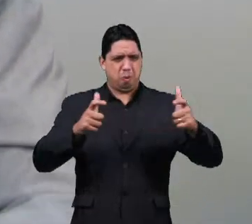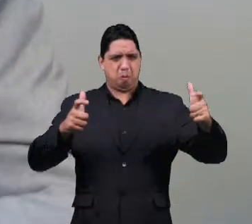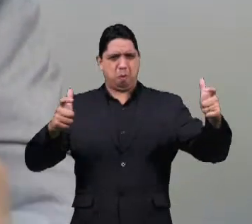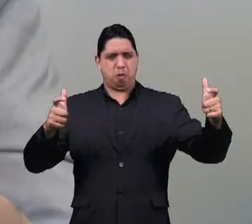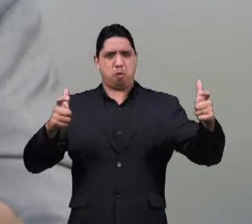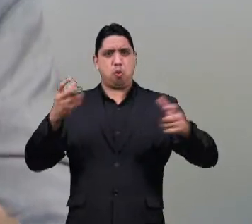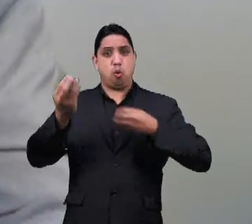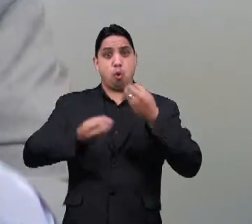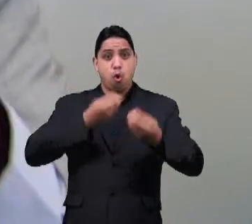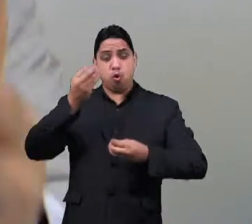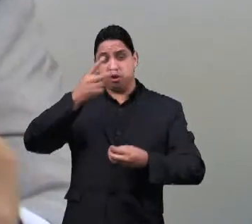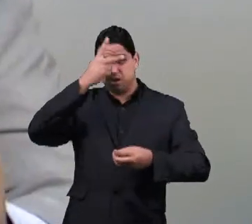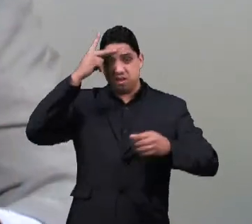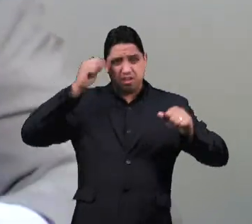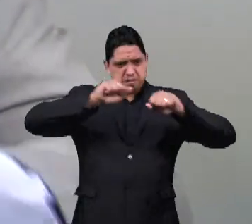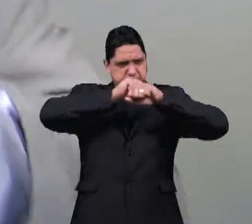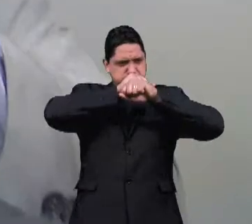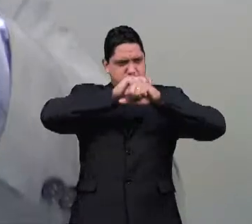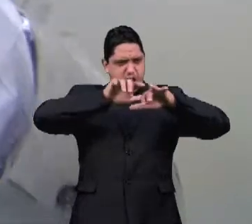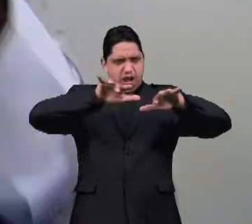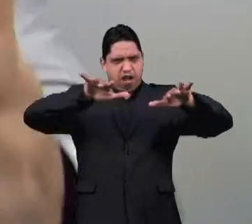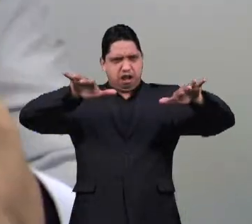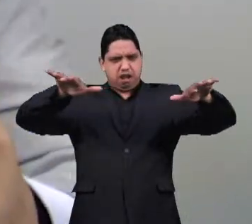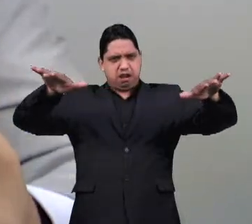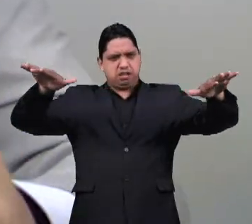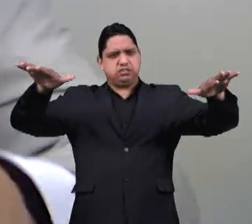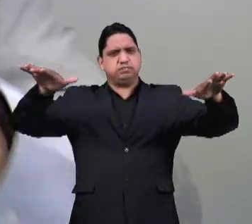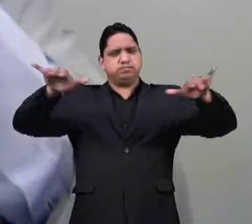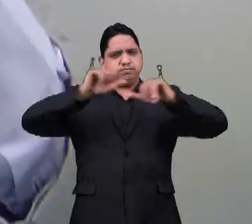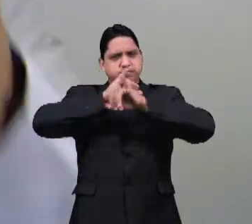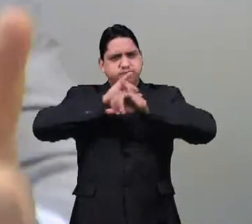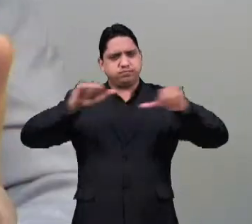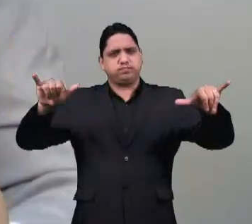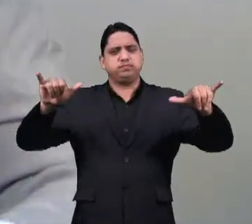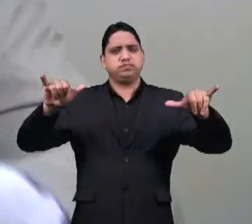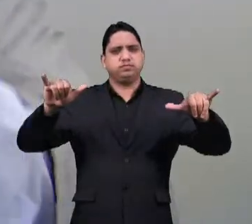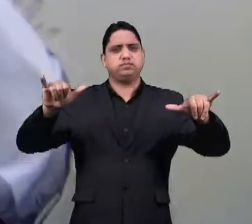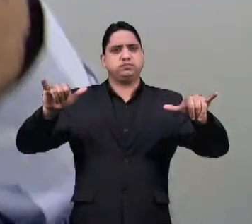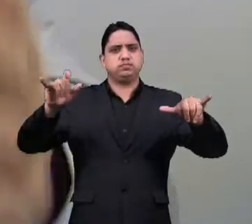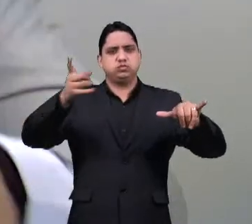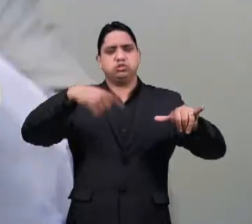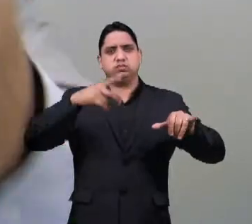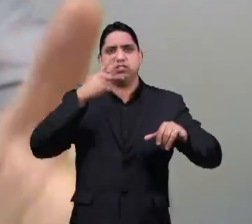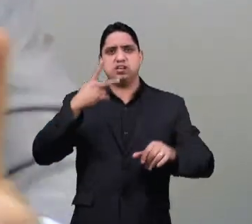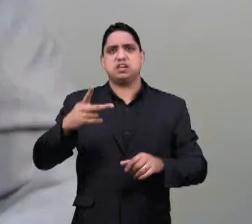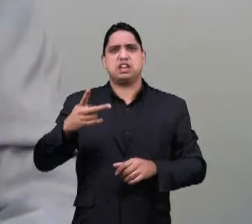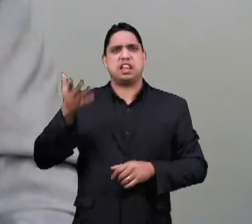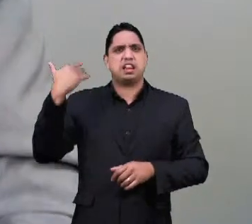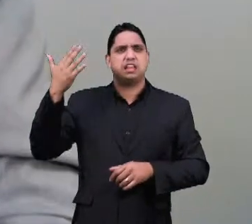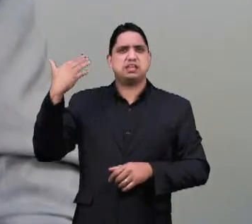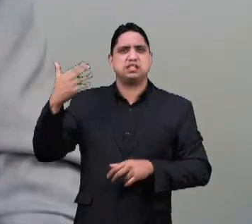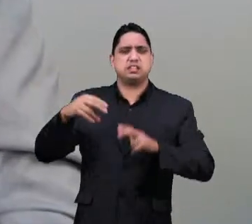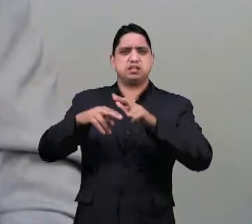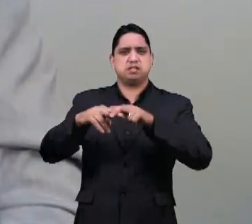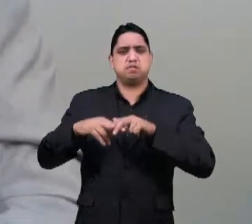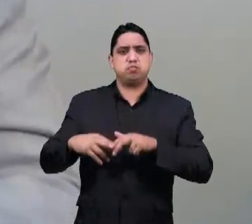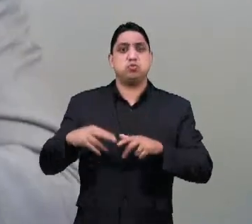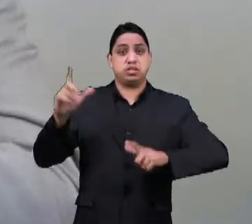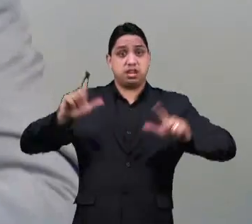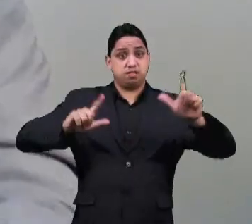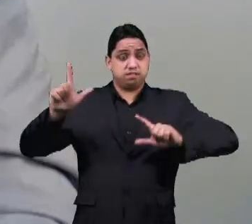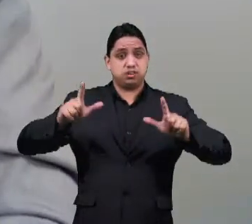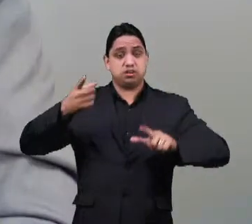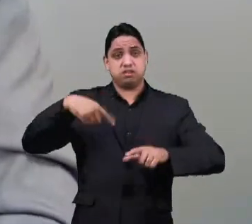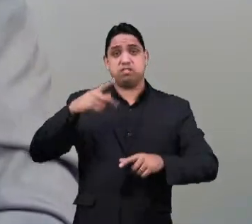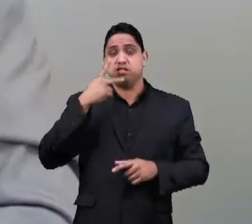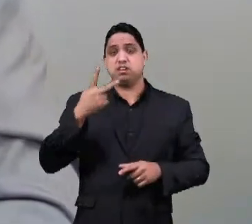do alcance daquela mensagem, daquela proclamação que foi transmitida ali, inclusive na época já por emissoras de TV. E o